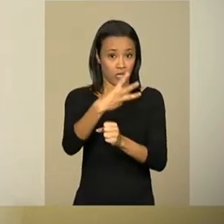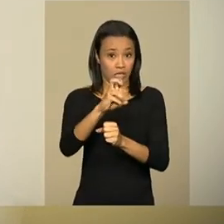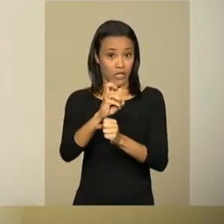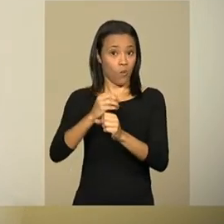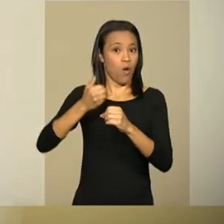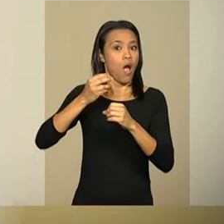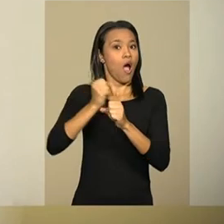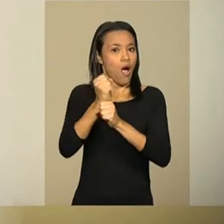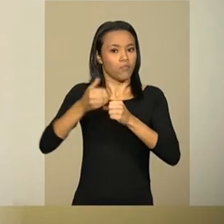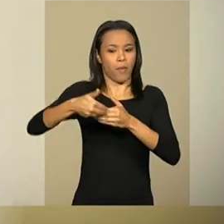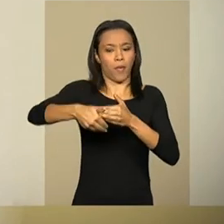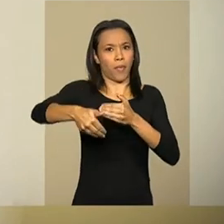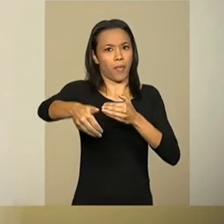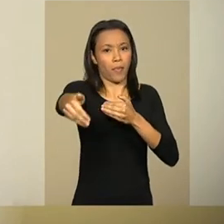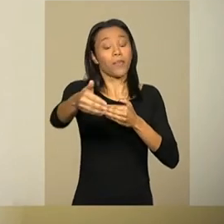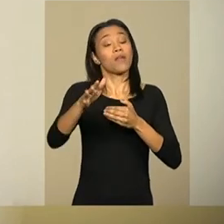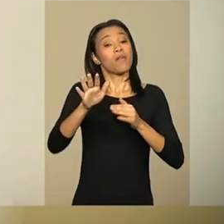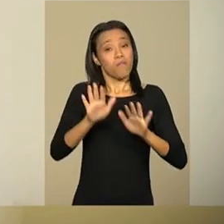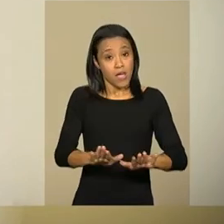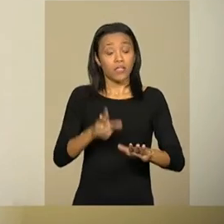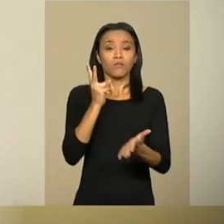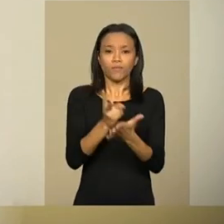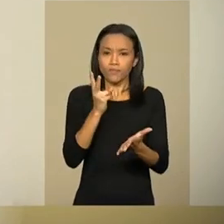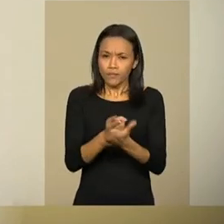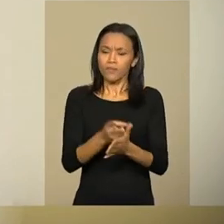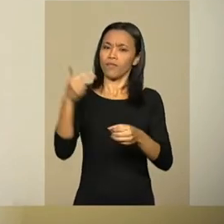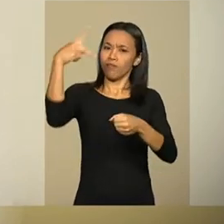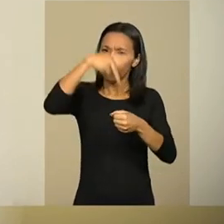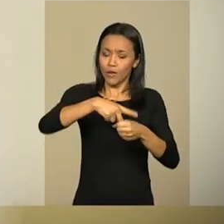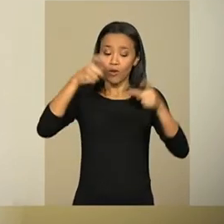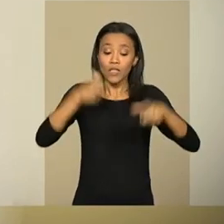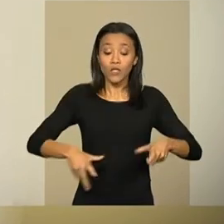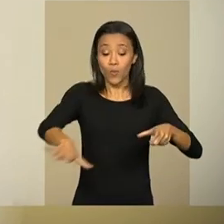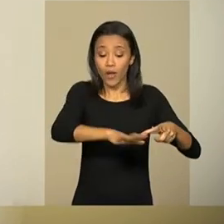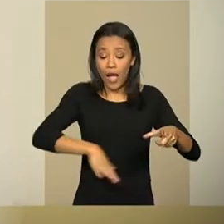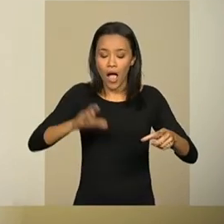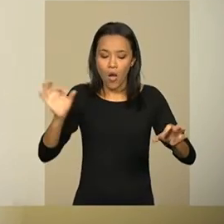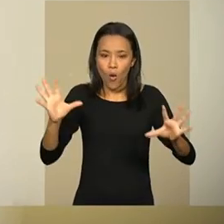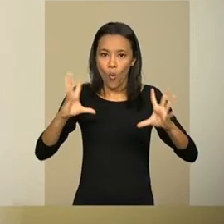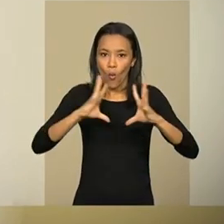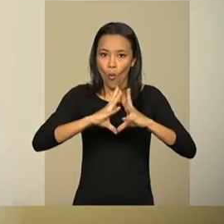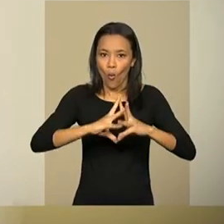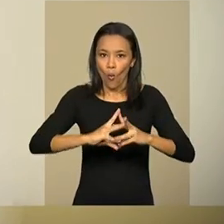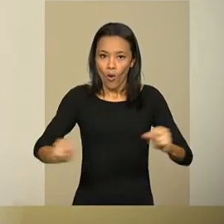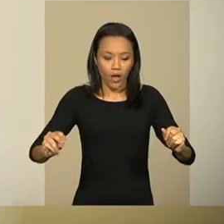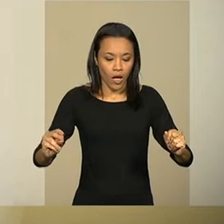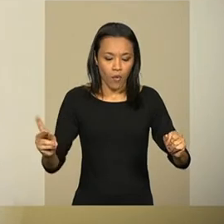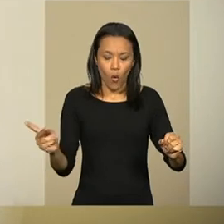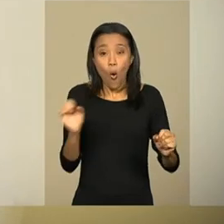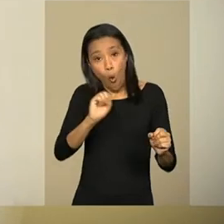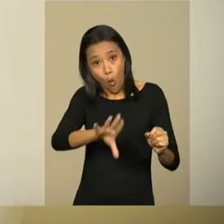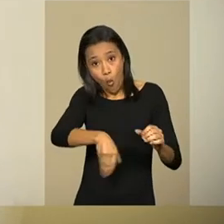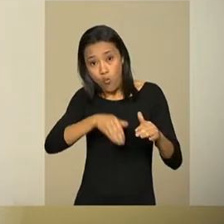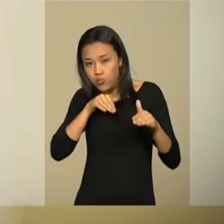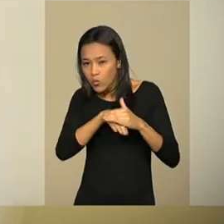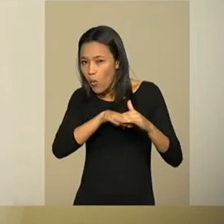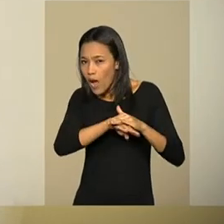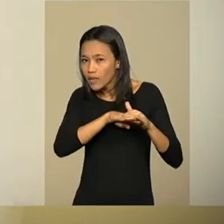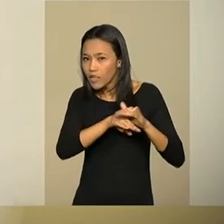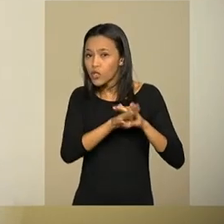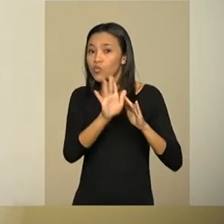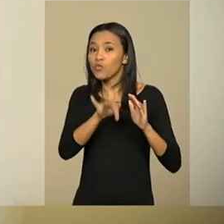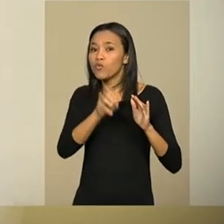por isso mesmo quando o petróleo do campo de libra já tiver acabado o que ficou guardadinho lá no Fundo Social